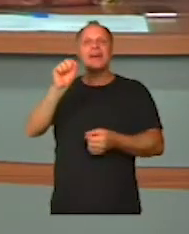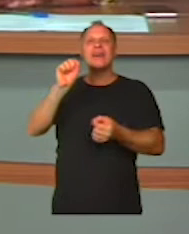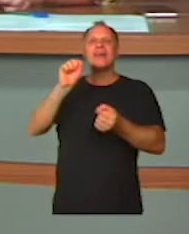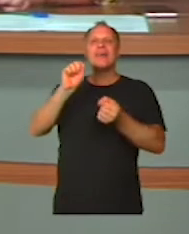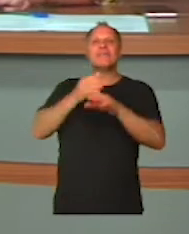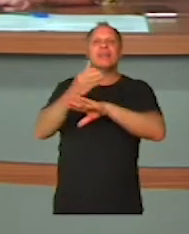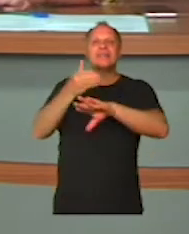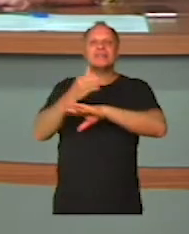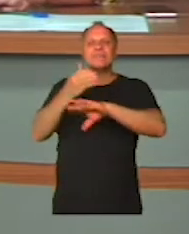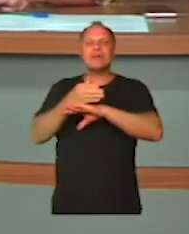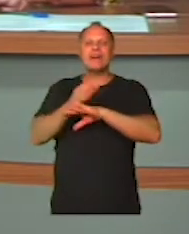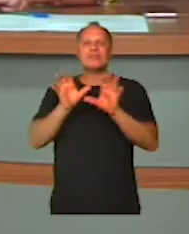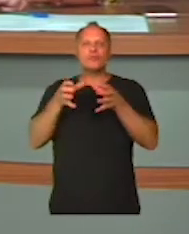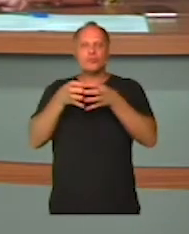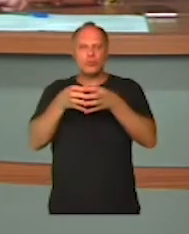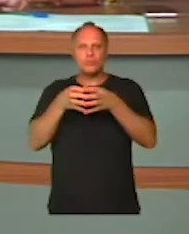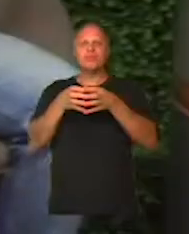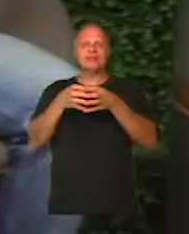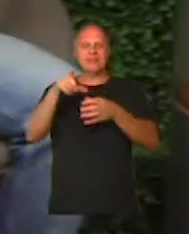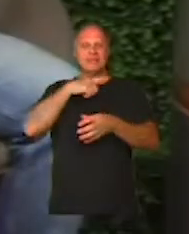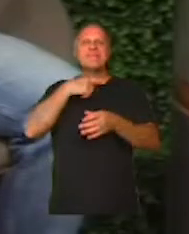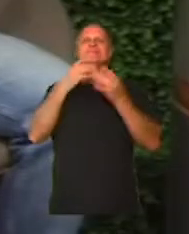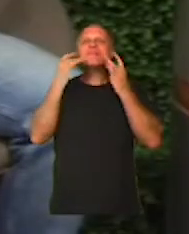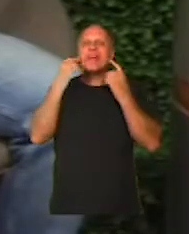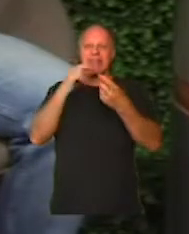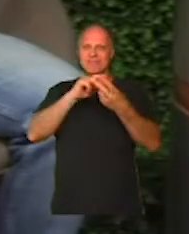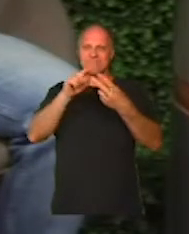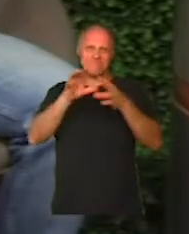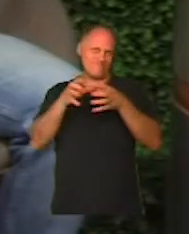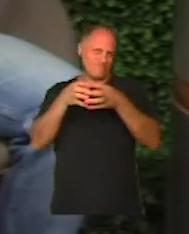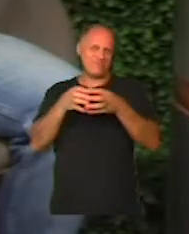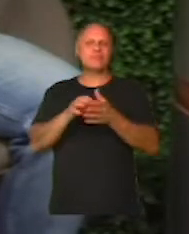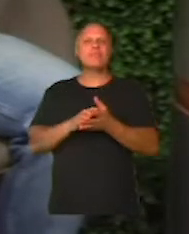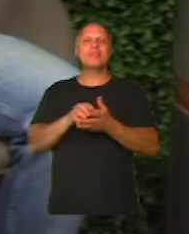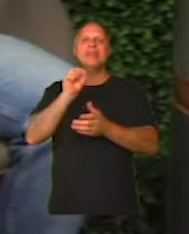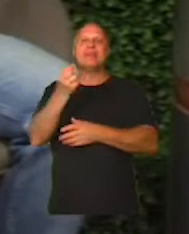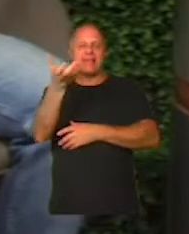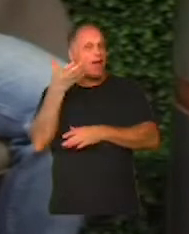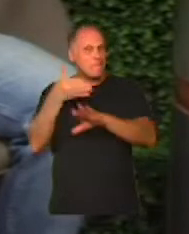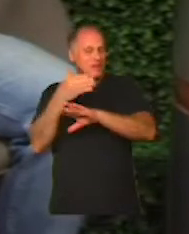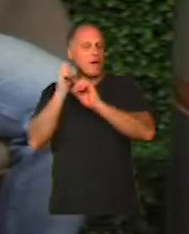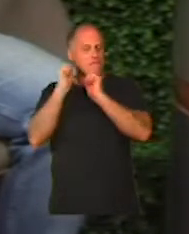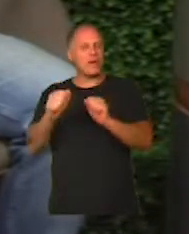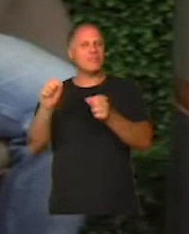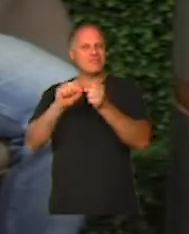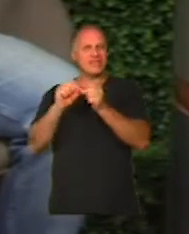Para participar do elenco de Bodas de Sangue, né? E quem quiser participar pode